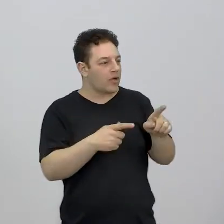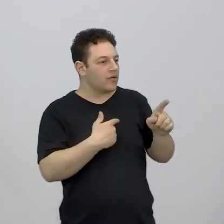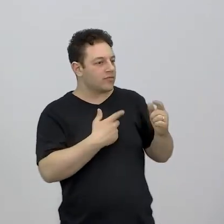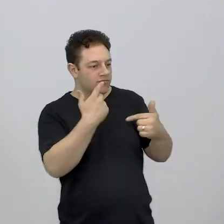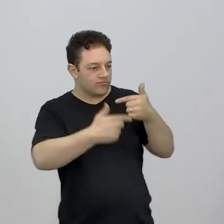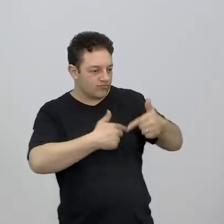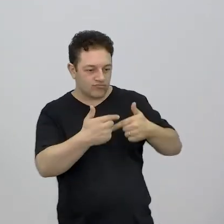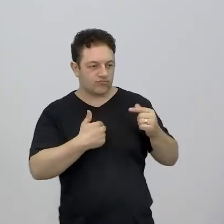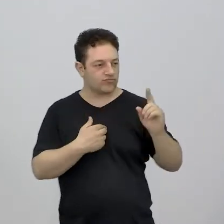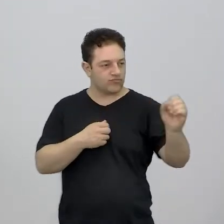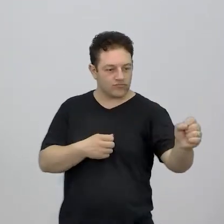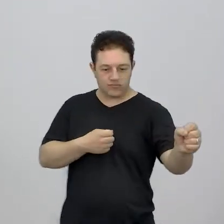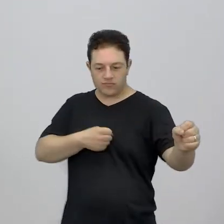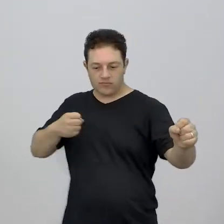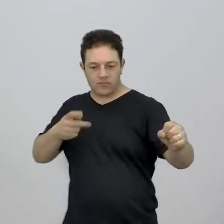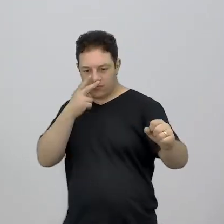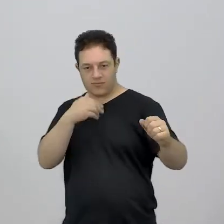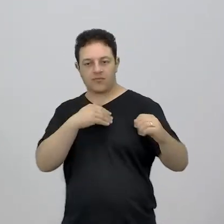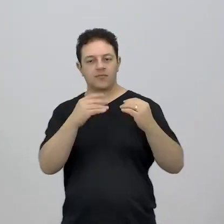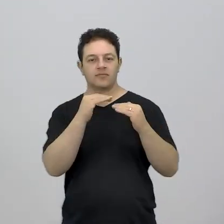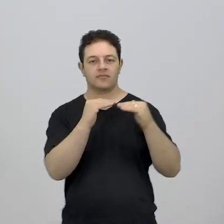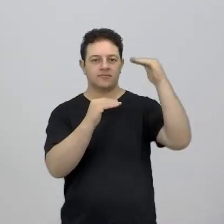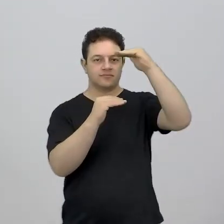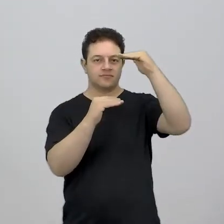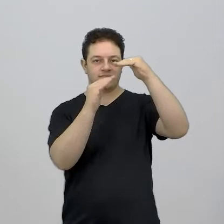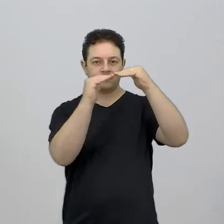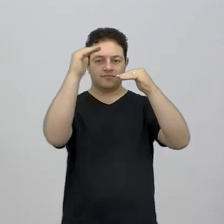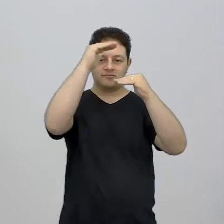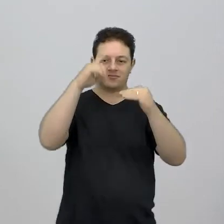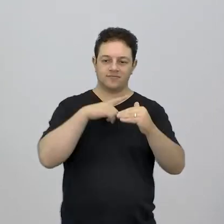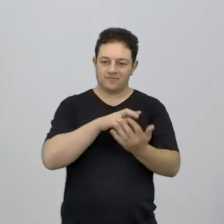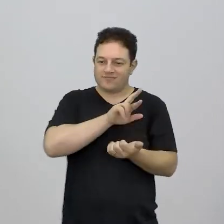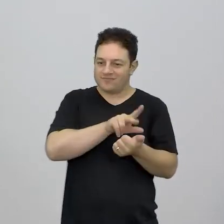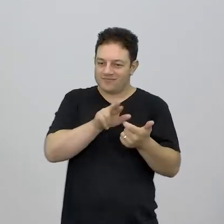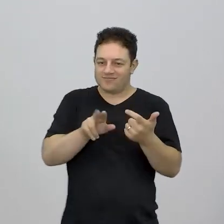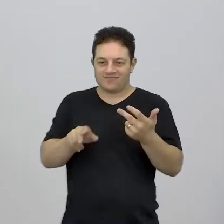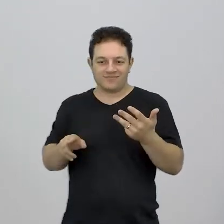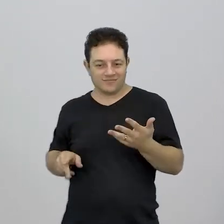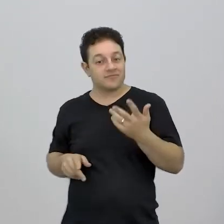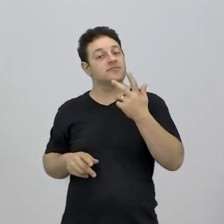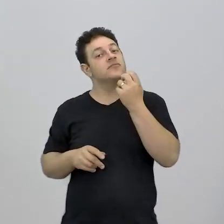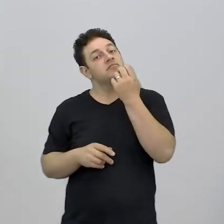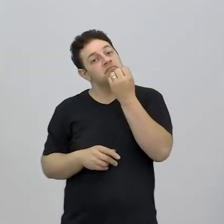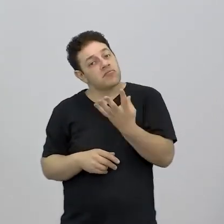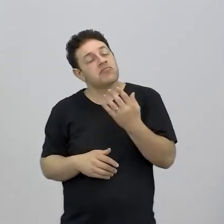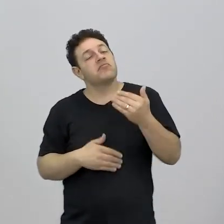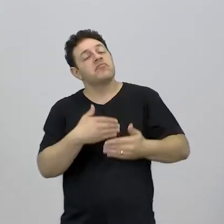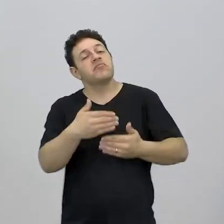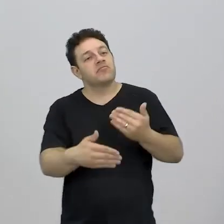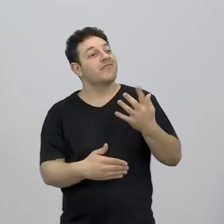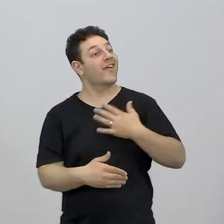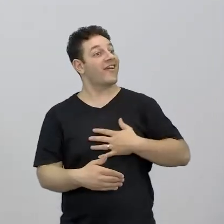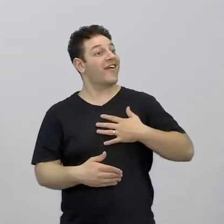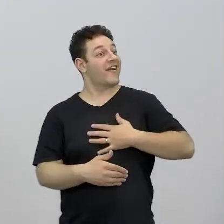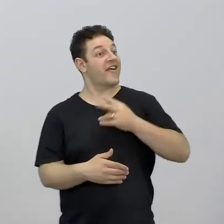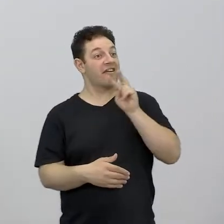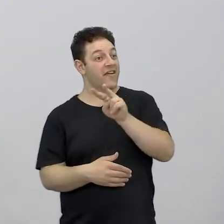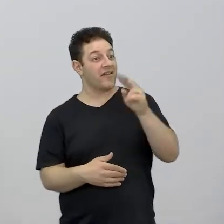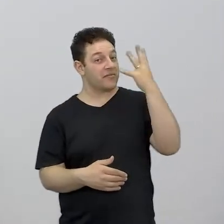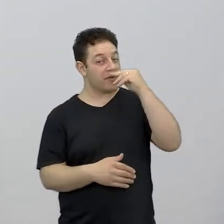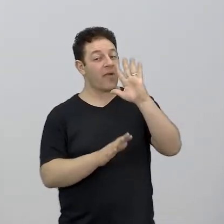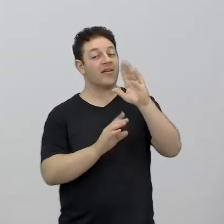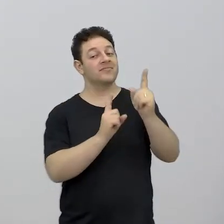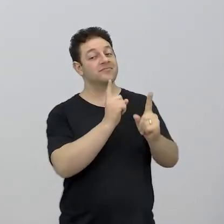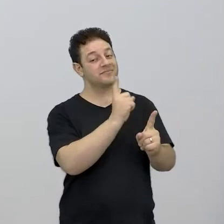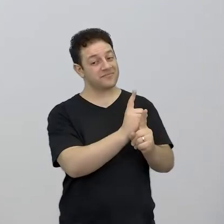dos postos, a hierarquia da produção, né? E tudo isso parece ser muito bonito até a gente também perceber que tem os